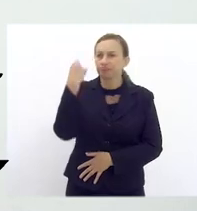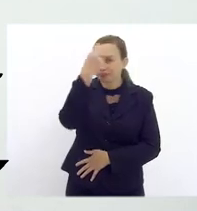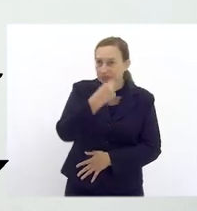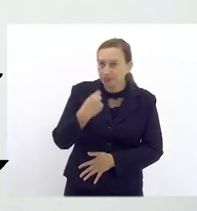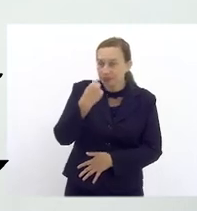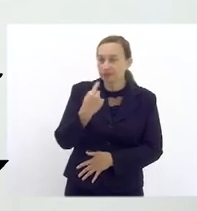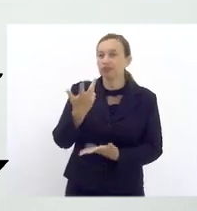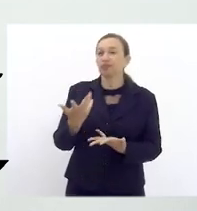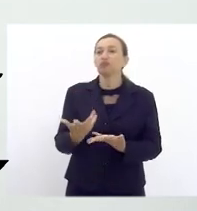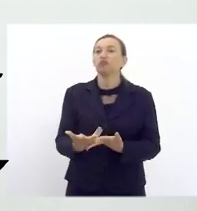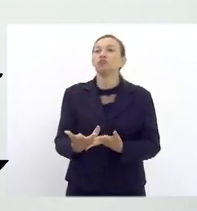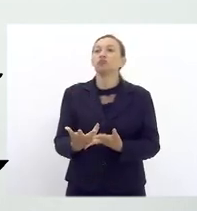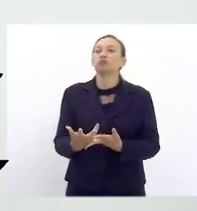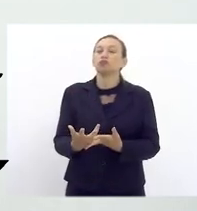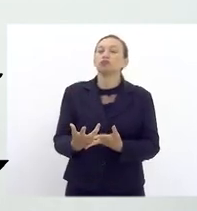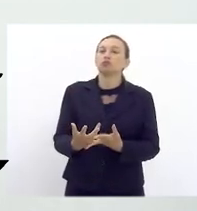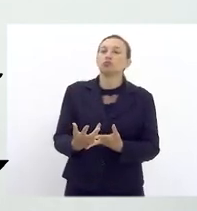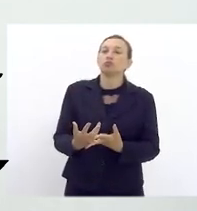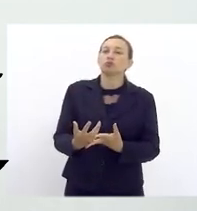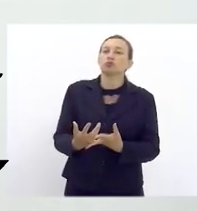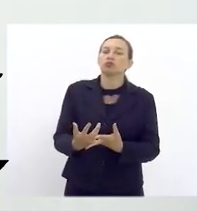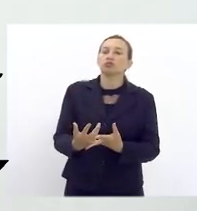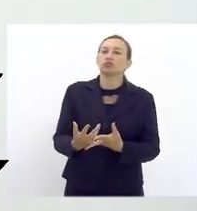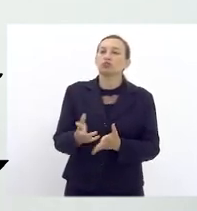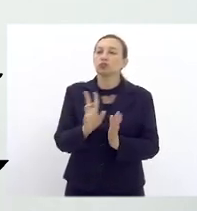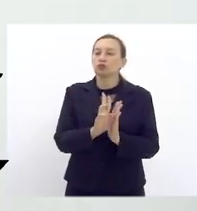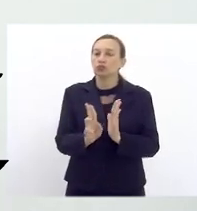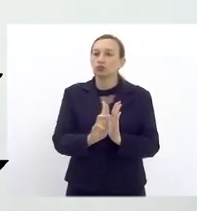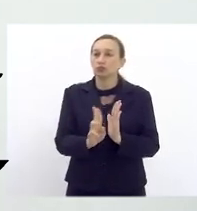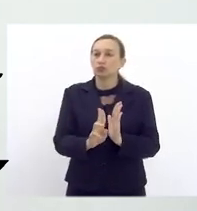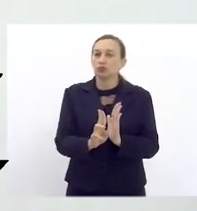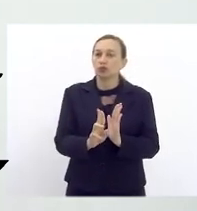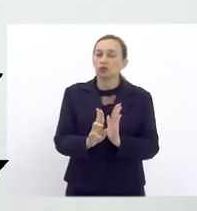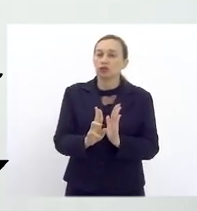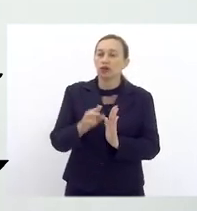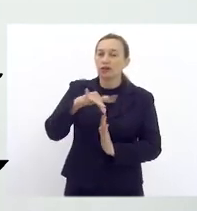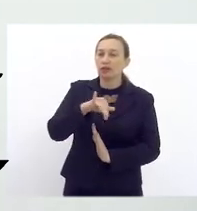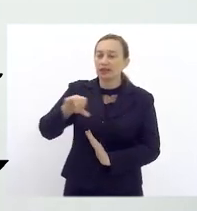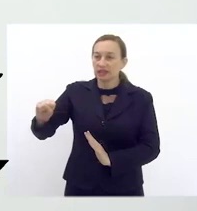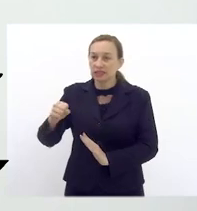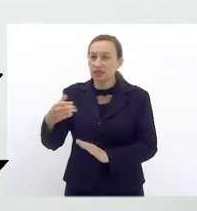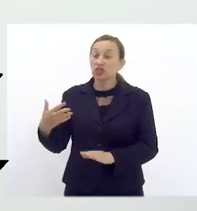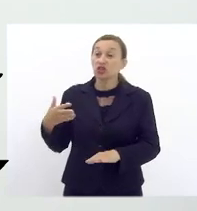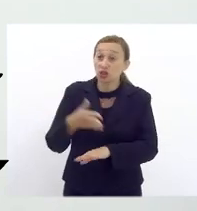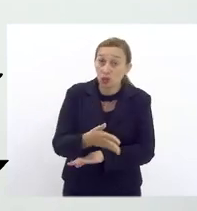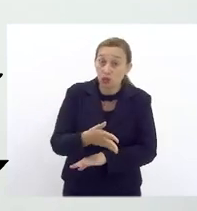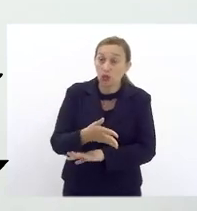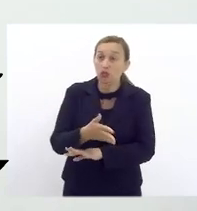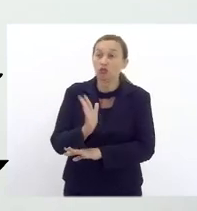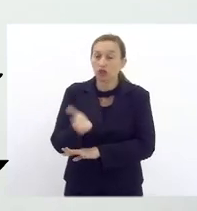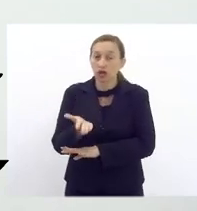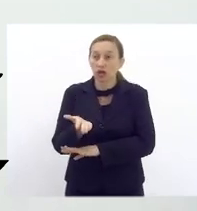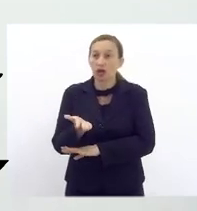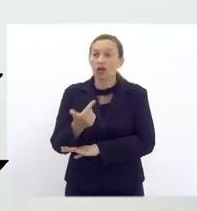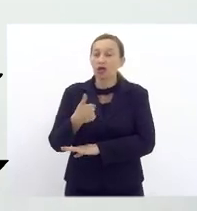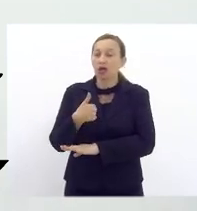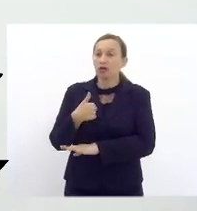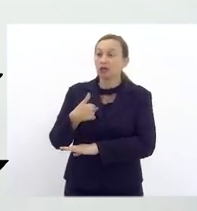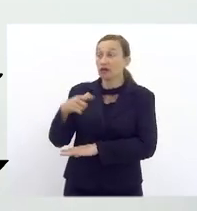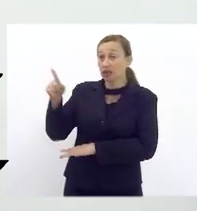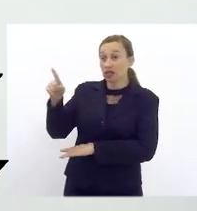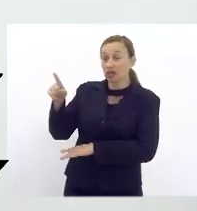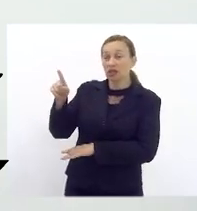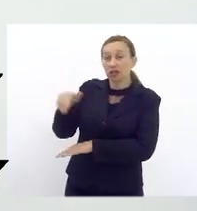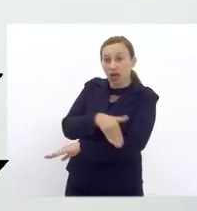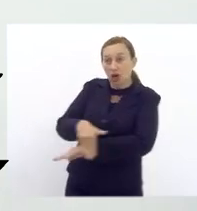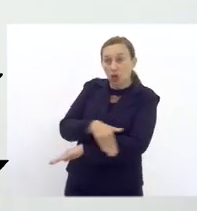nosso fundador e estava escrito se já chegou sou eu vou finalizar com Essência aí eu tava aqui na Uruguaiana